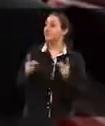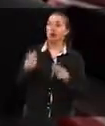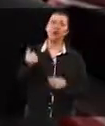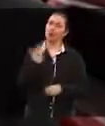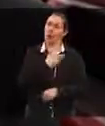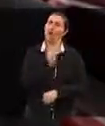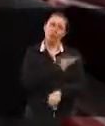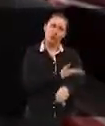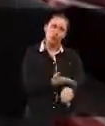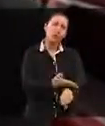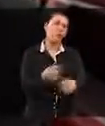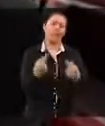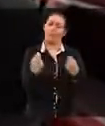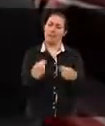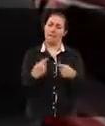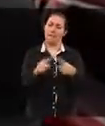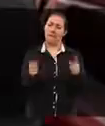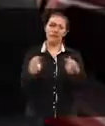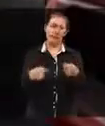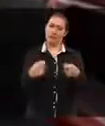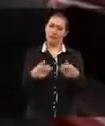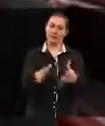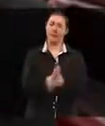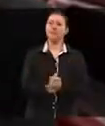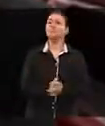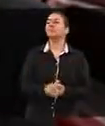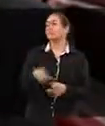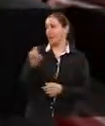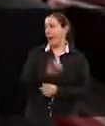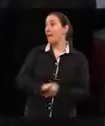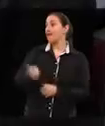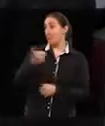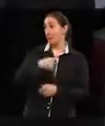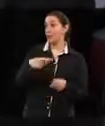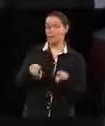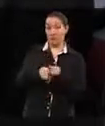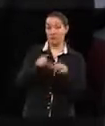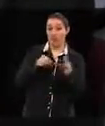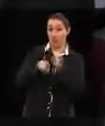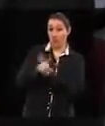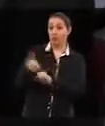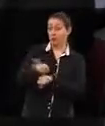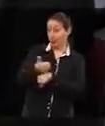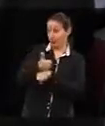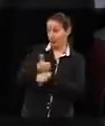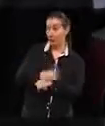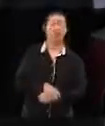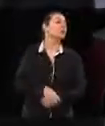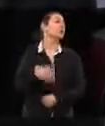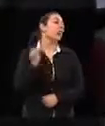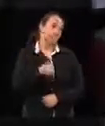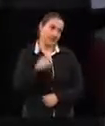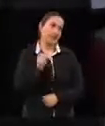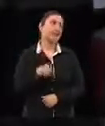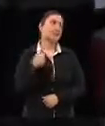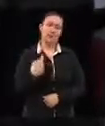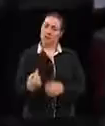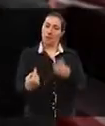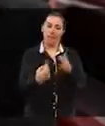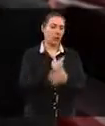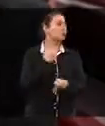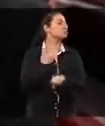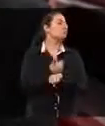Tá certo. É a gente que está habituado a consumi-los, né? Mas a gente não precisa deles. E sempre é importante consultar um profissional?